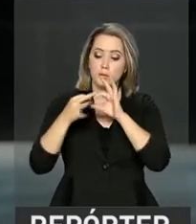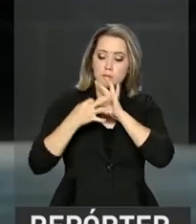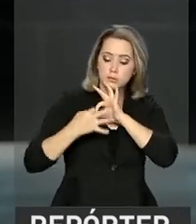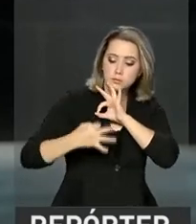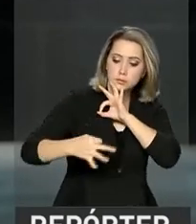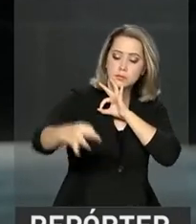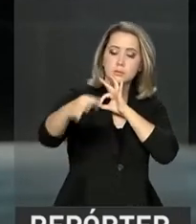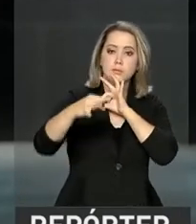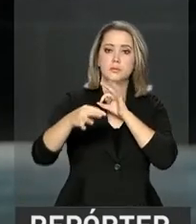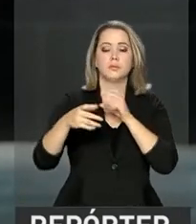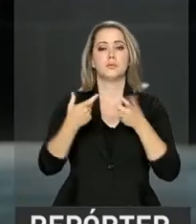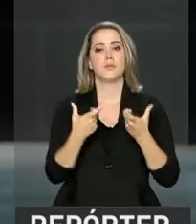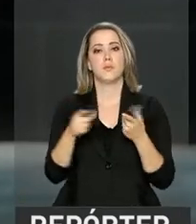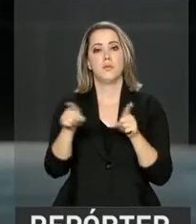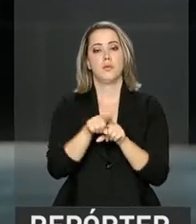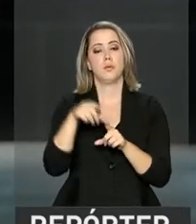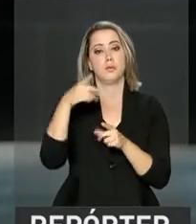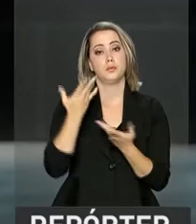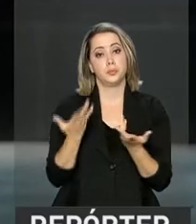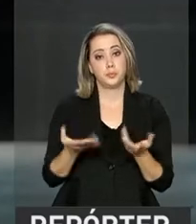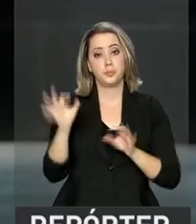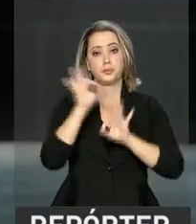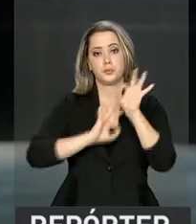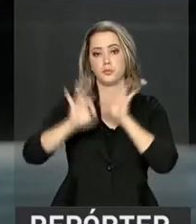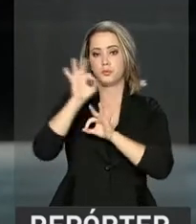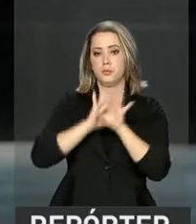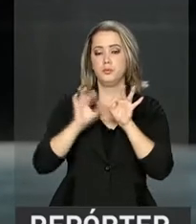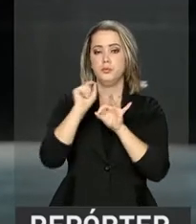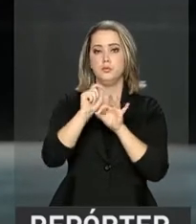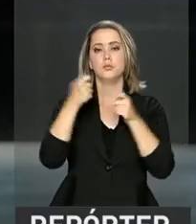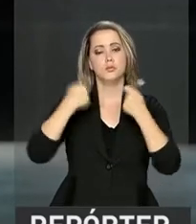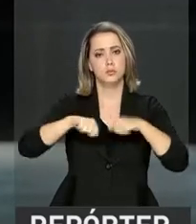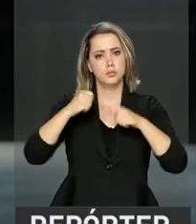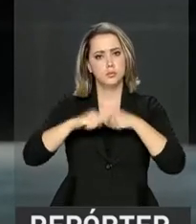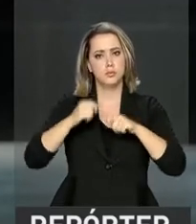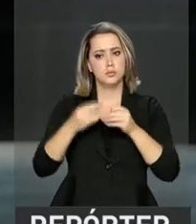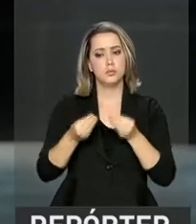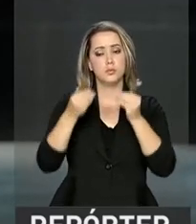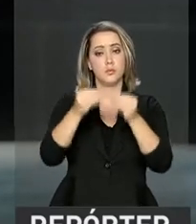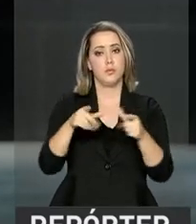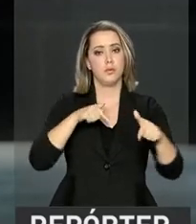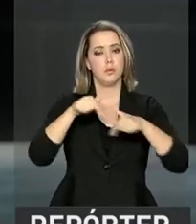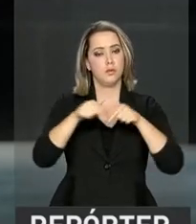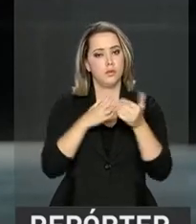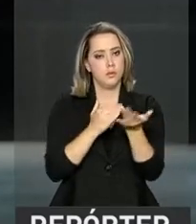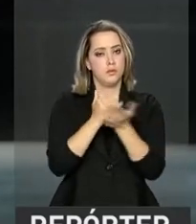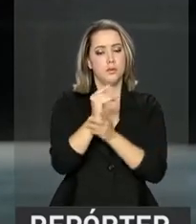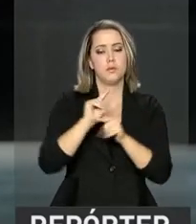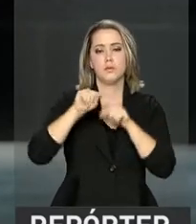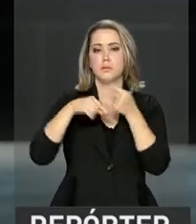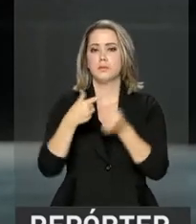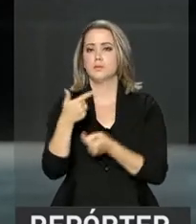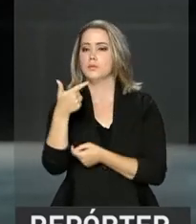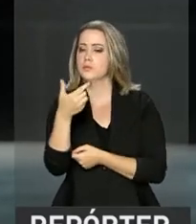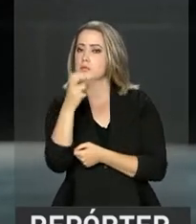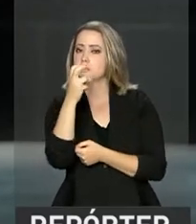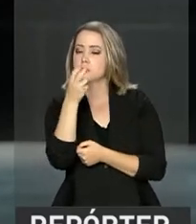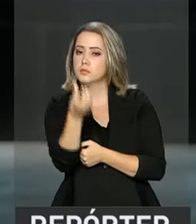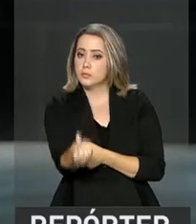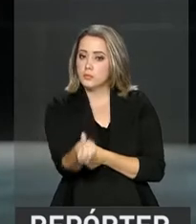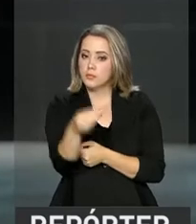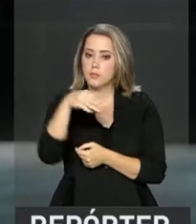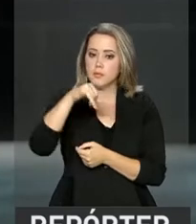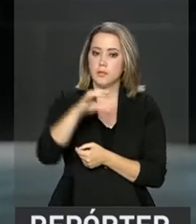esse planejamento para atacar a questão da segurança pública deve ser colocado em prática a partir do dia 26